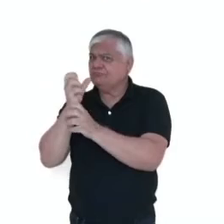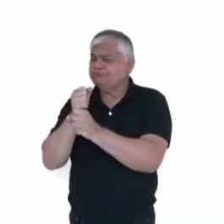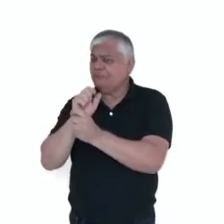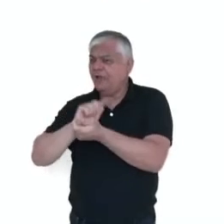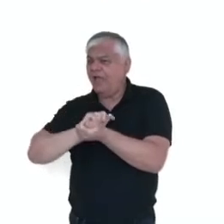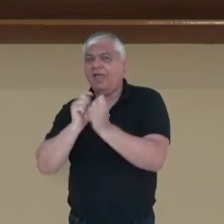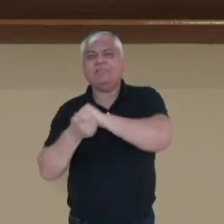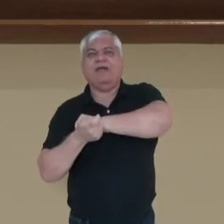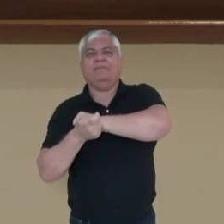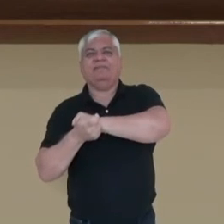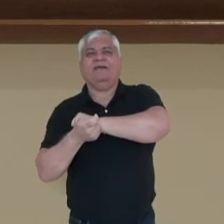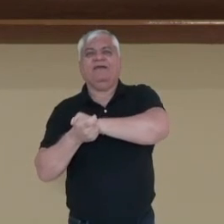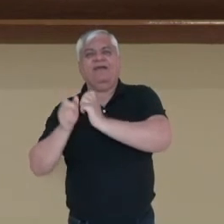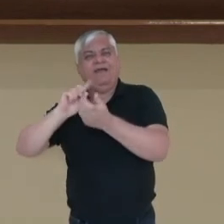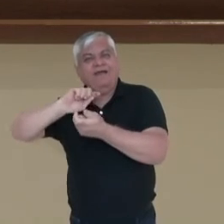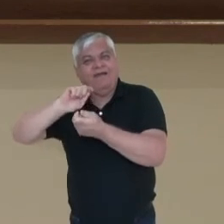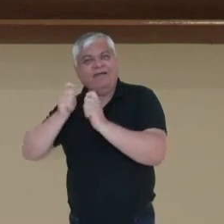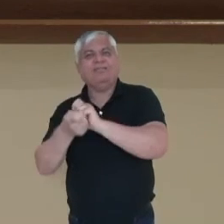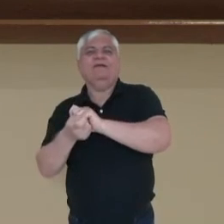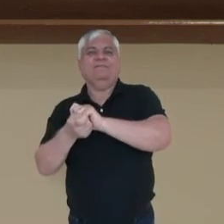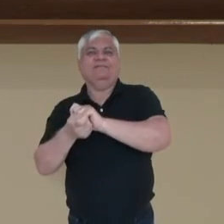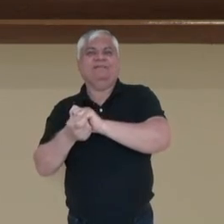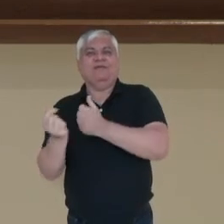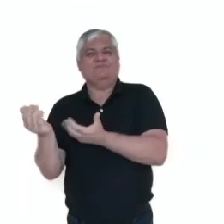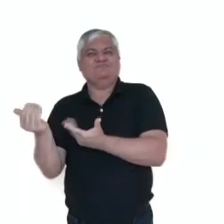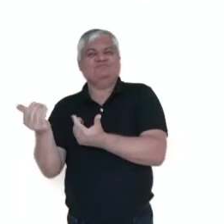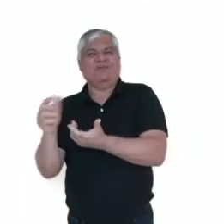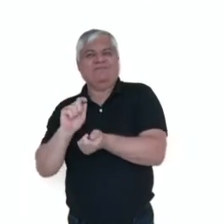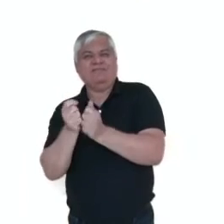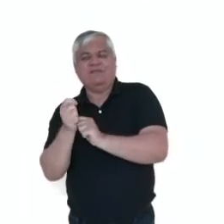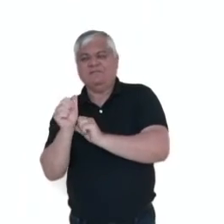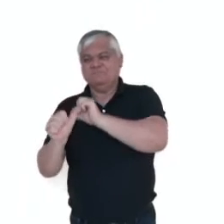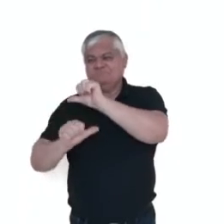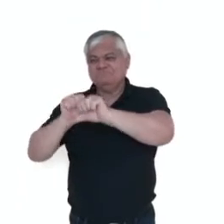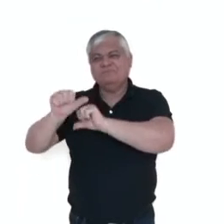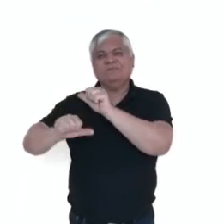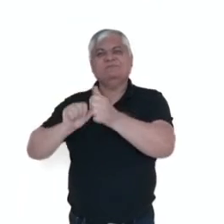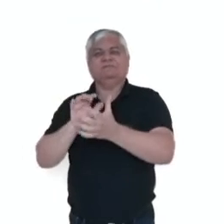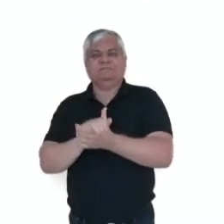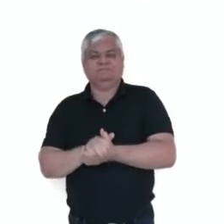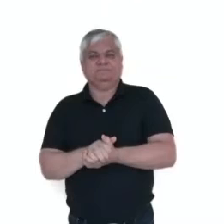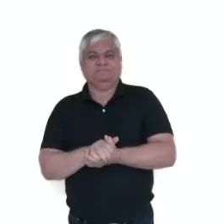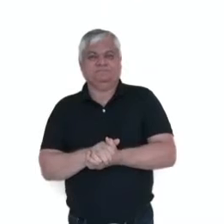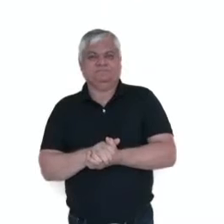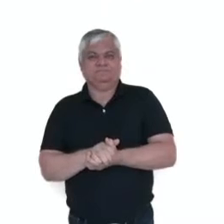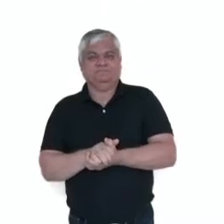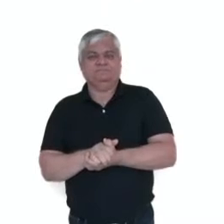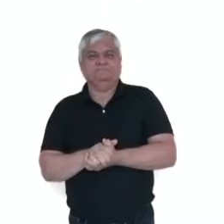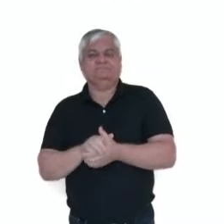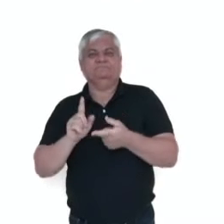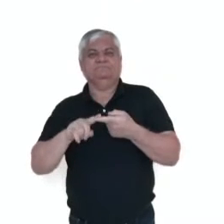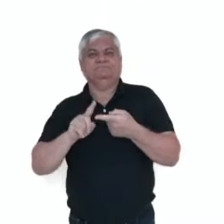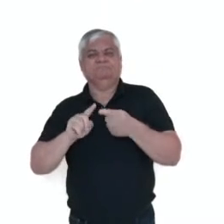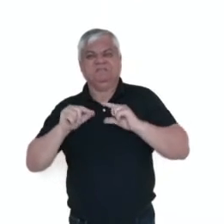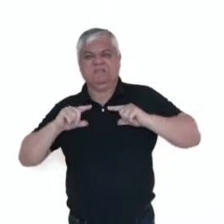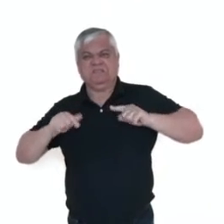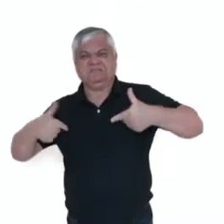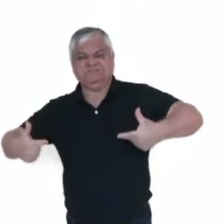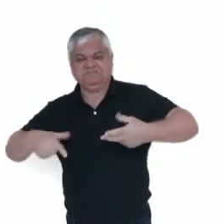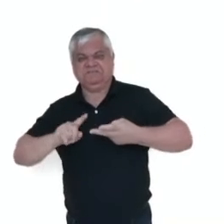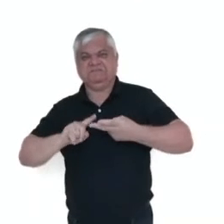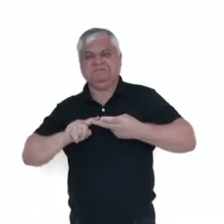pensadas. Ele está conclamando os jovens e ele segue dizendo: energia,